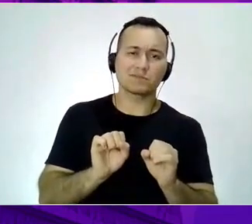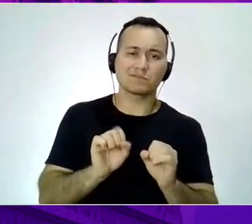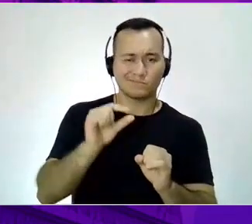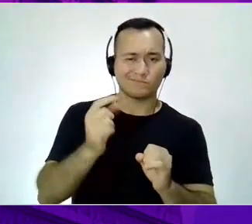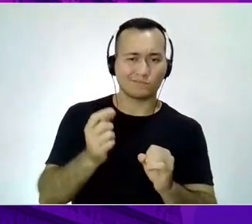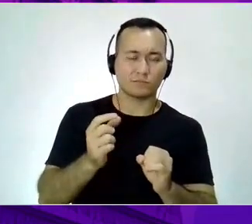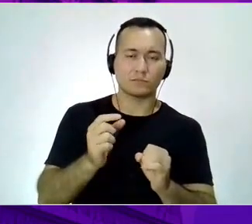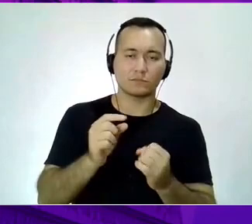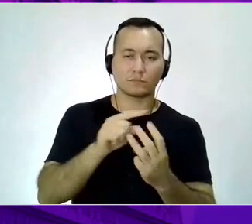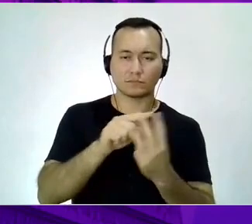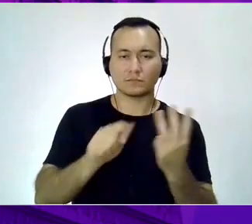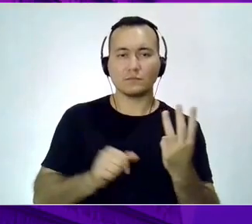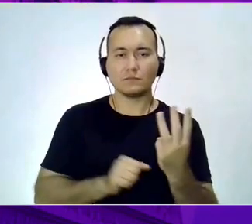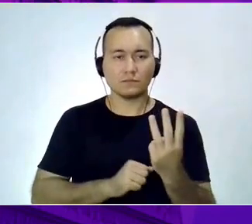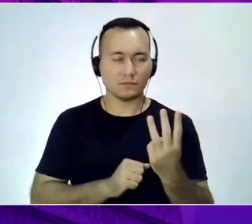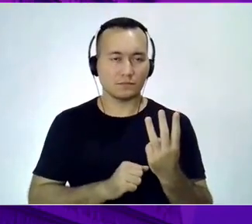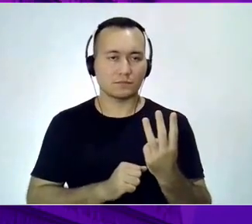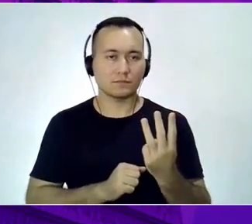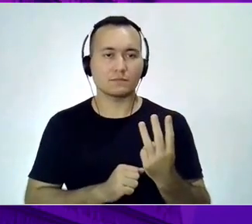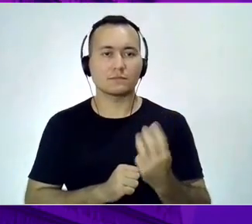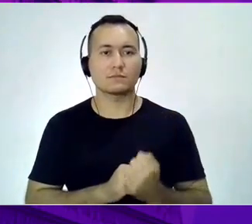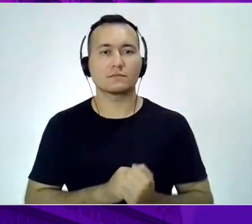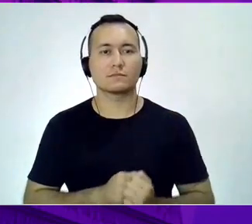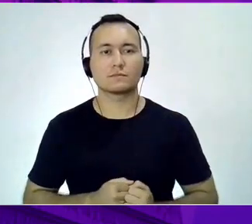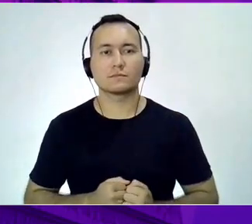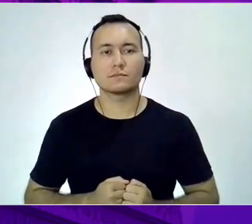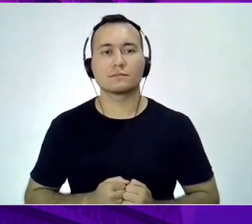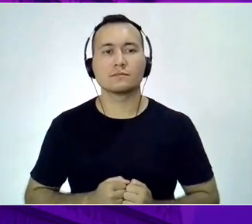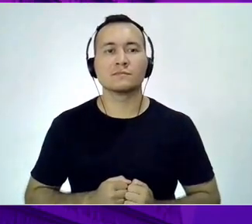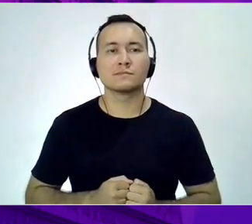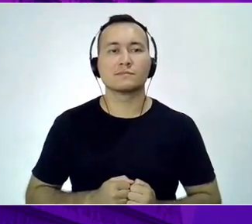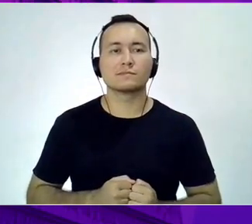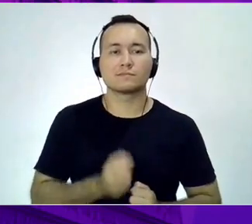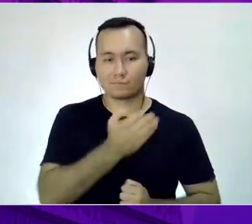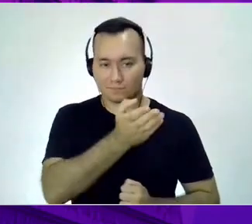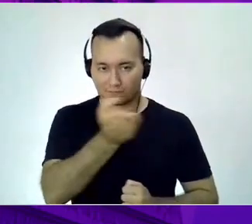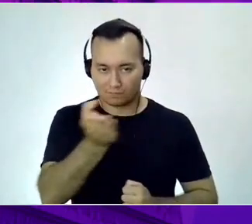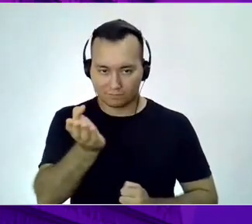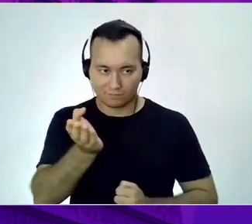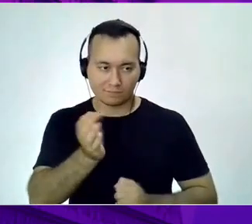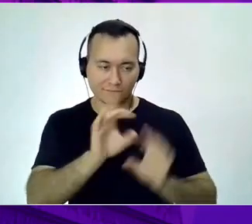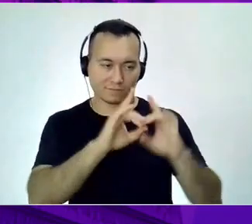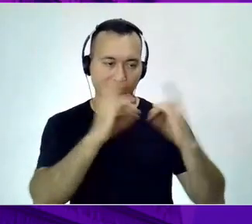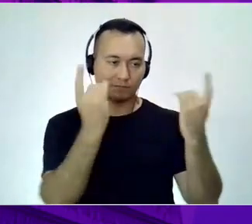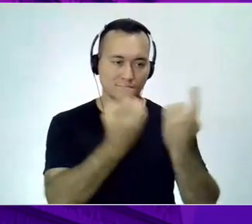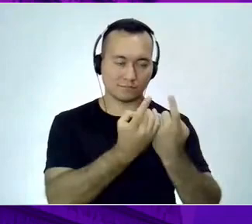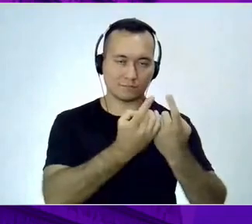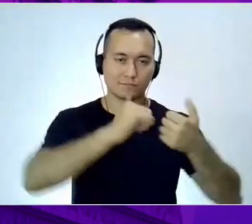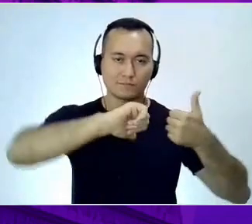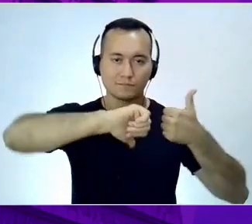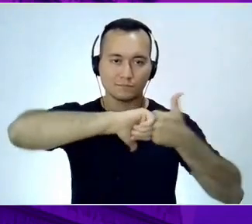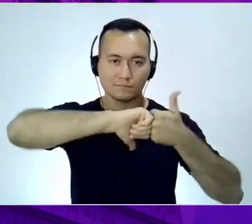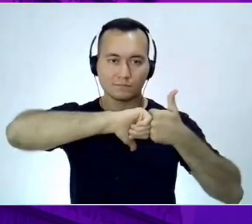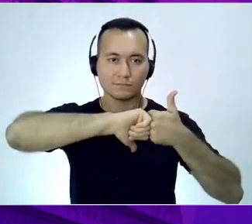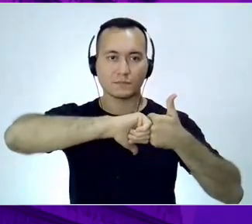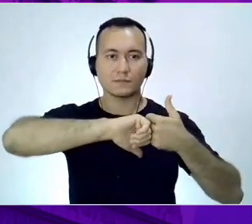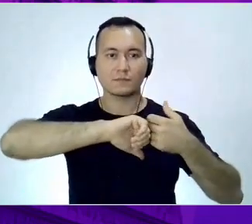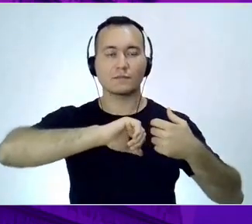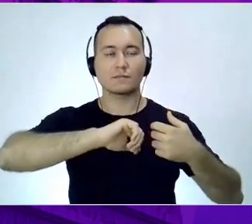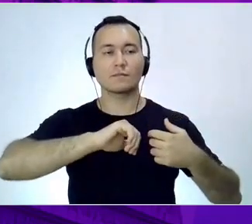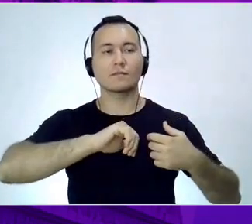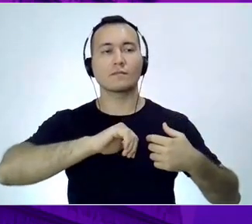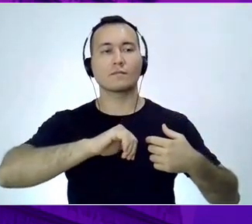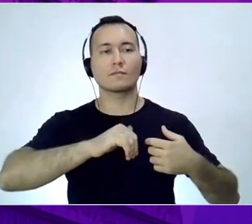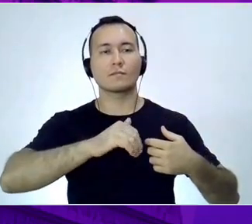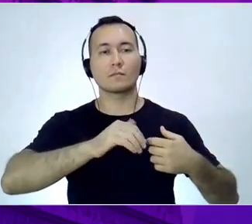fica como recomendação, quem é da área de qualidade e não sabe ainda, precisa dar uma olhada